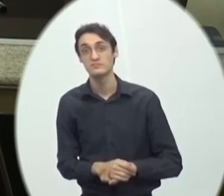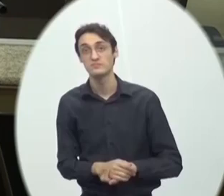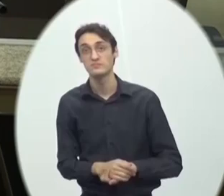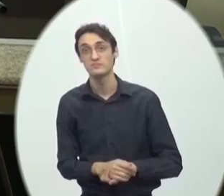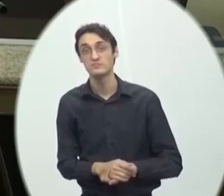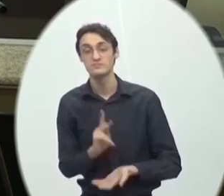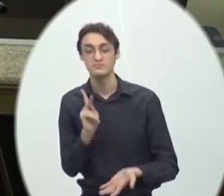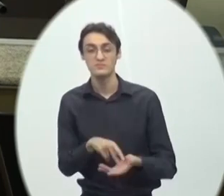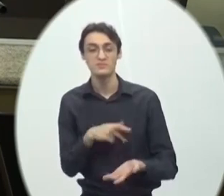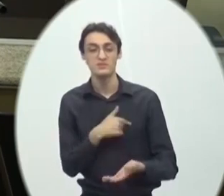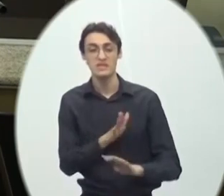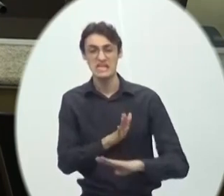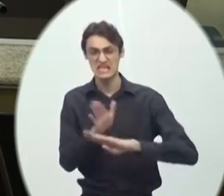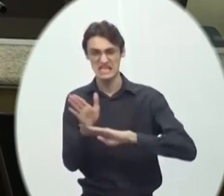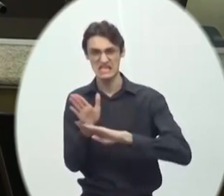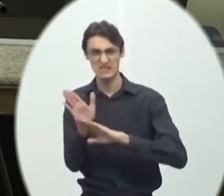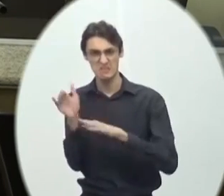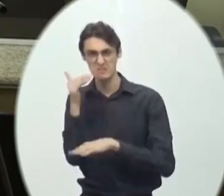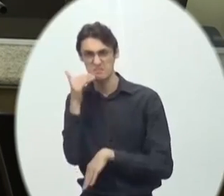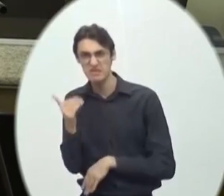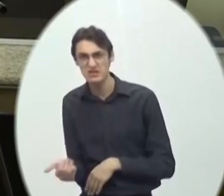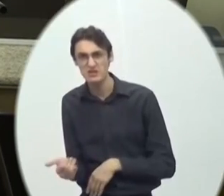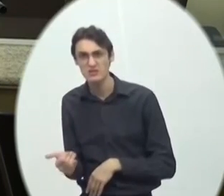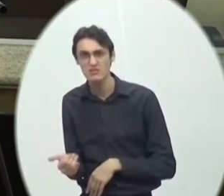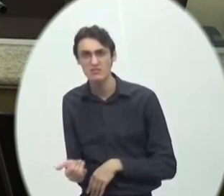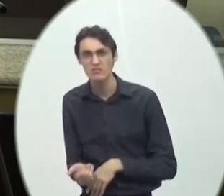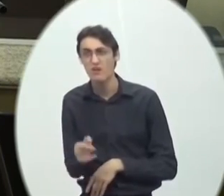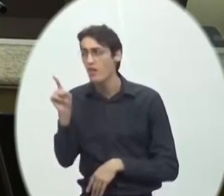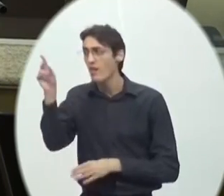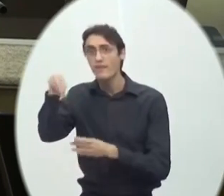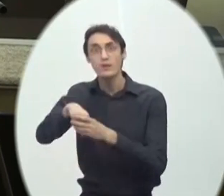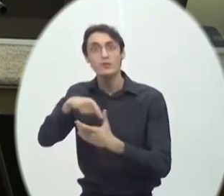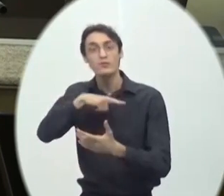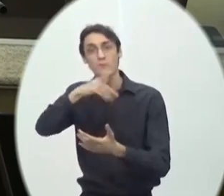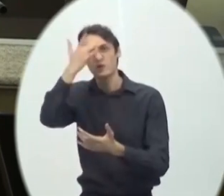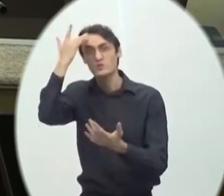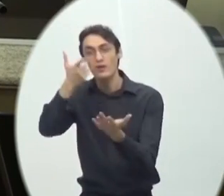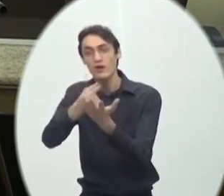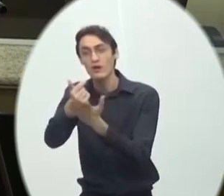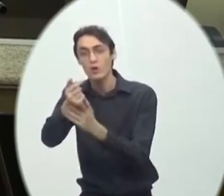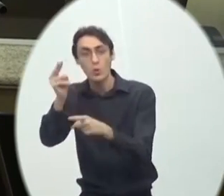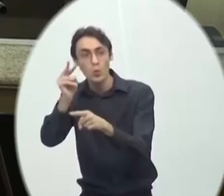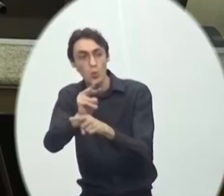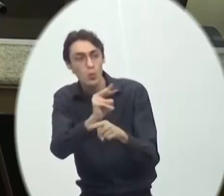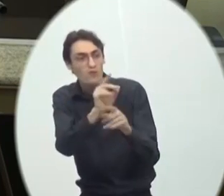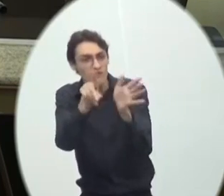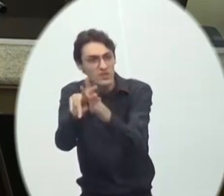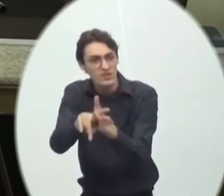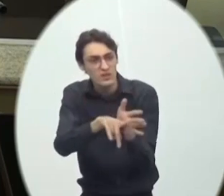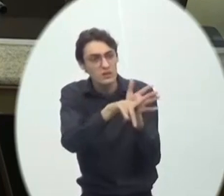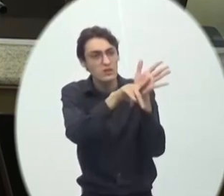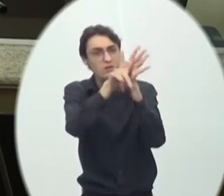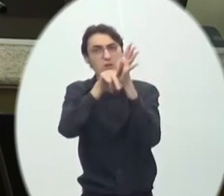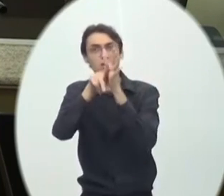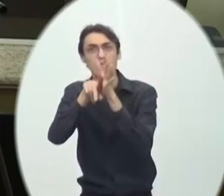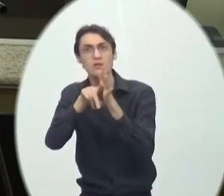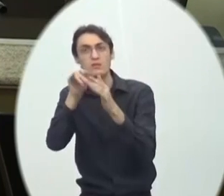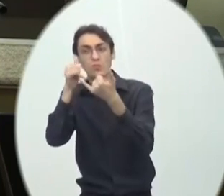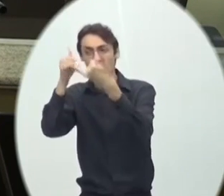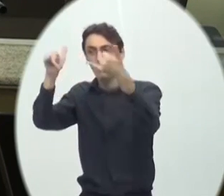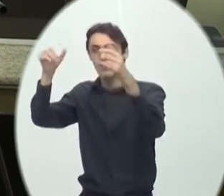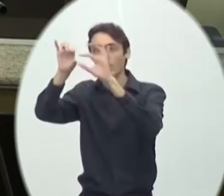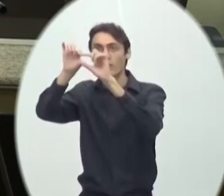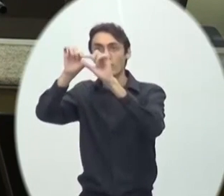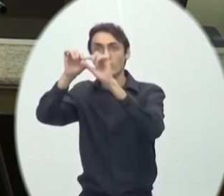realidade nós não deveríamos nem ir lá pedir. Eles têm funcionários adequados para estar fiscalizando e olhando as redes que têm